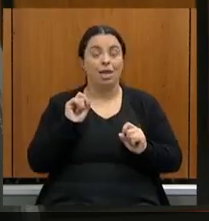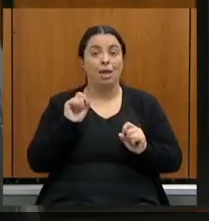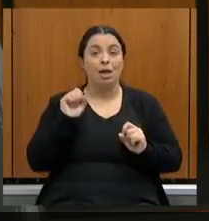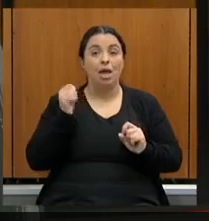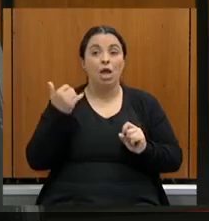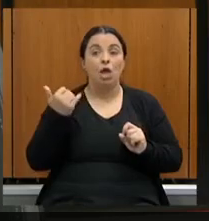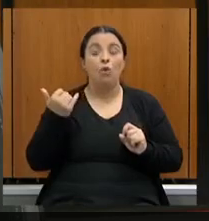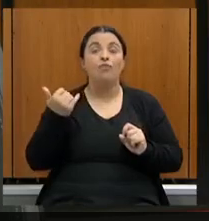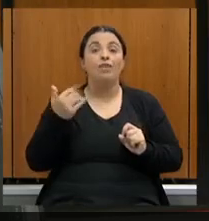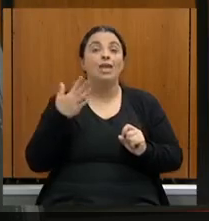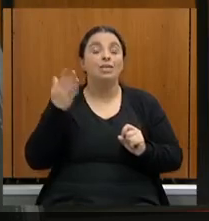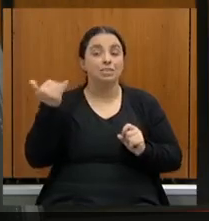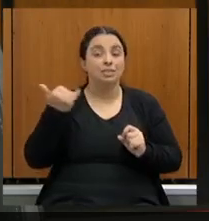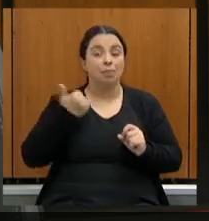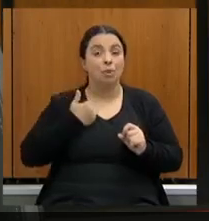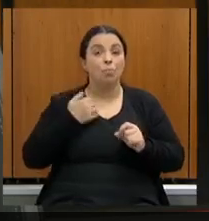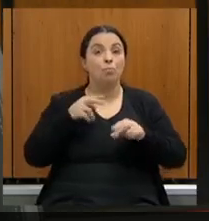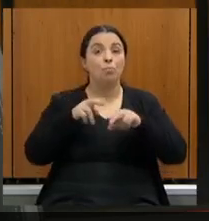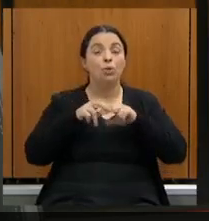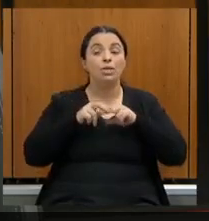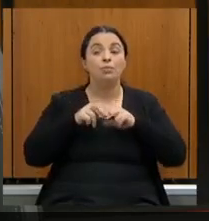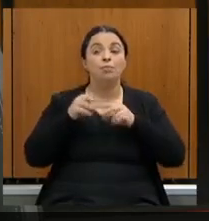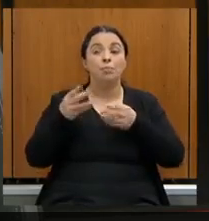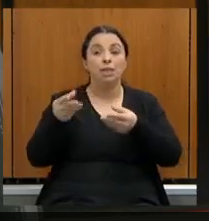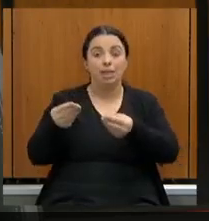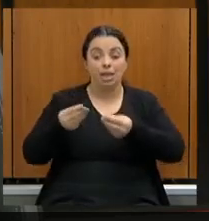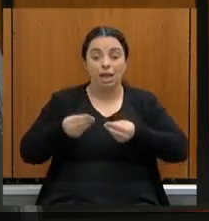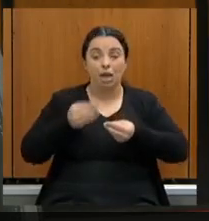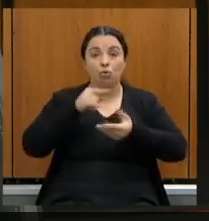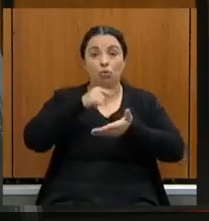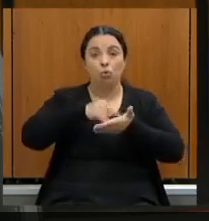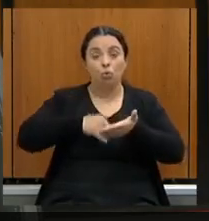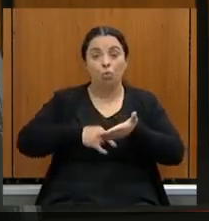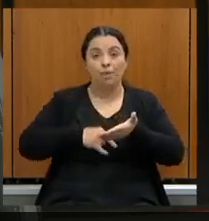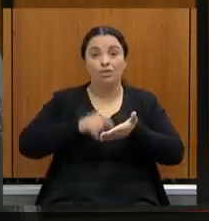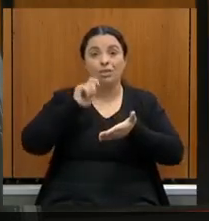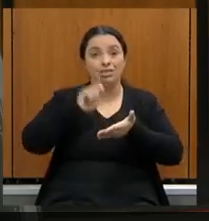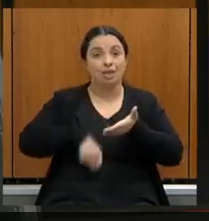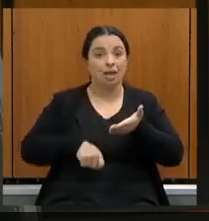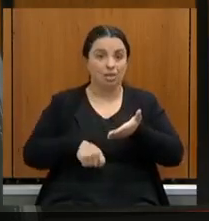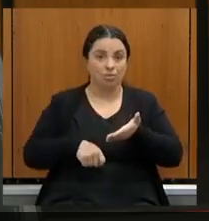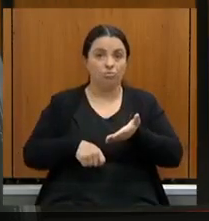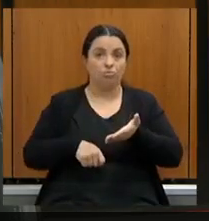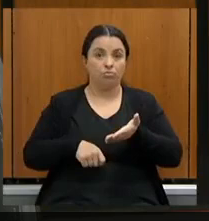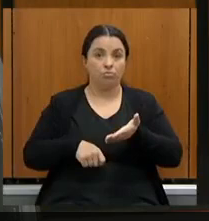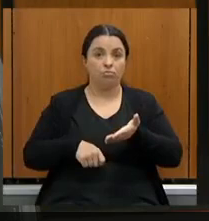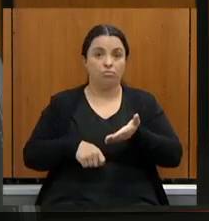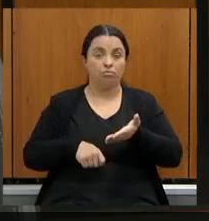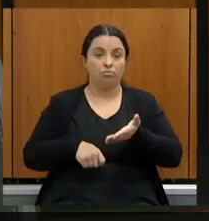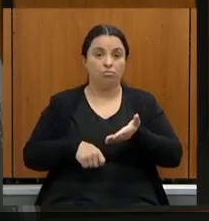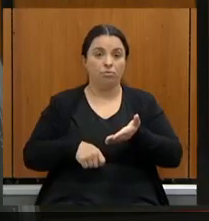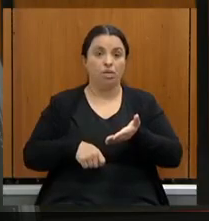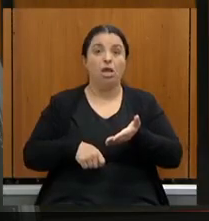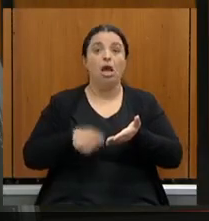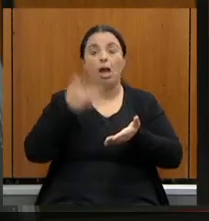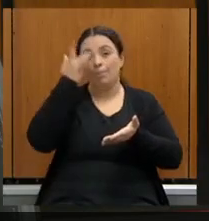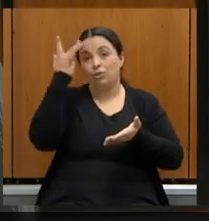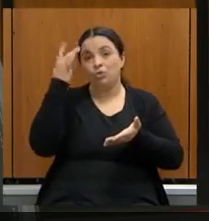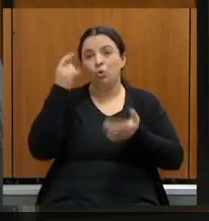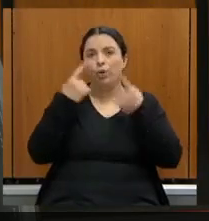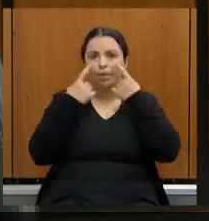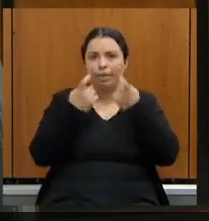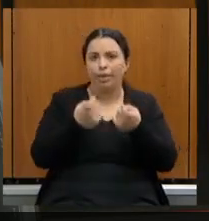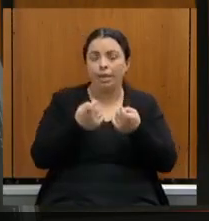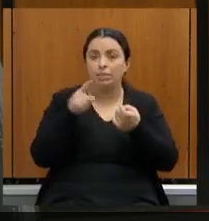trouxeram um documento, autorização assinada, pelo interessado. O interessado, tirou uma cópia, e me mandou.